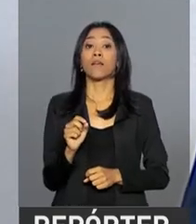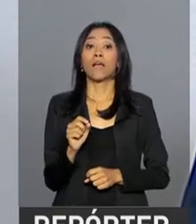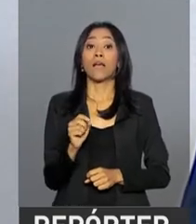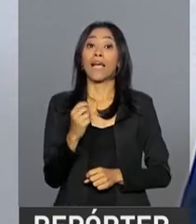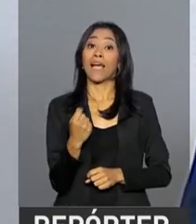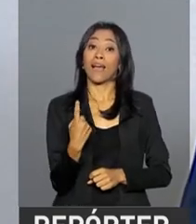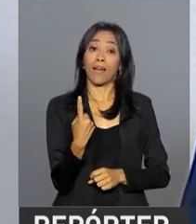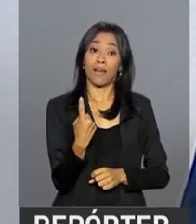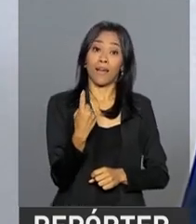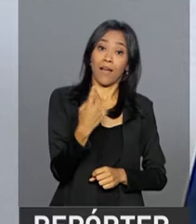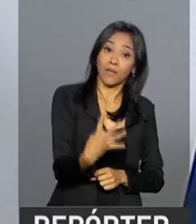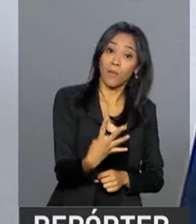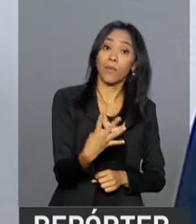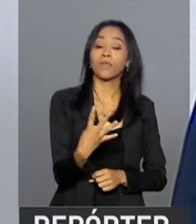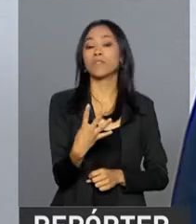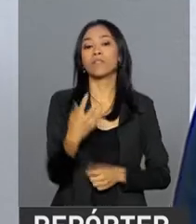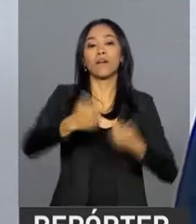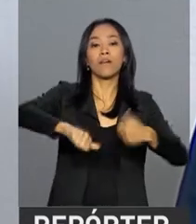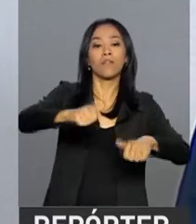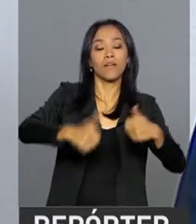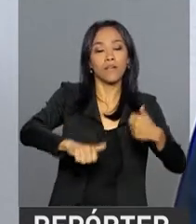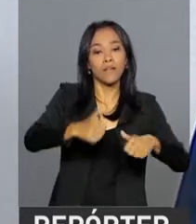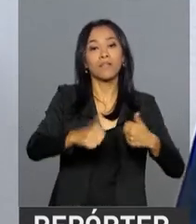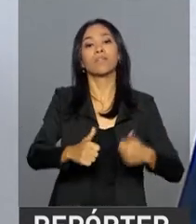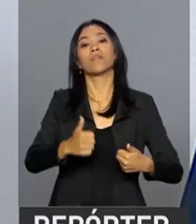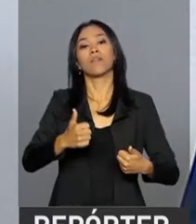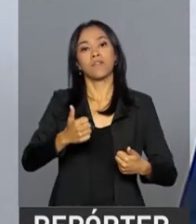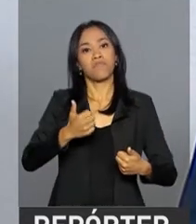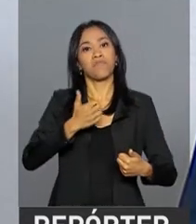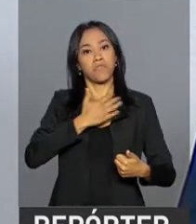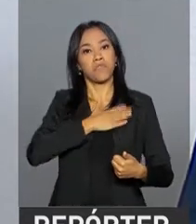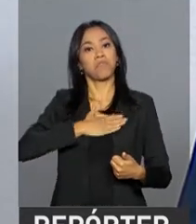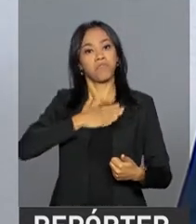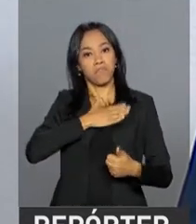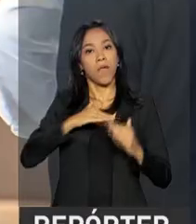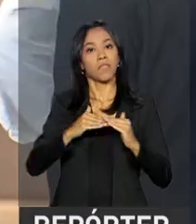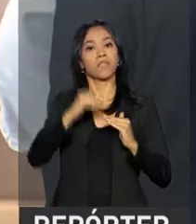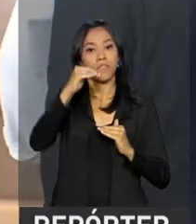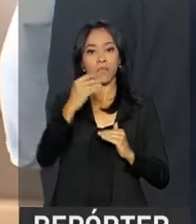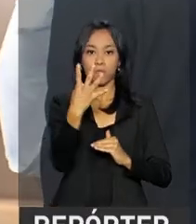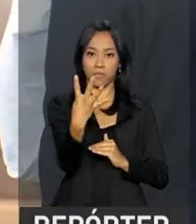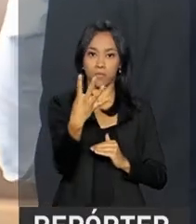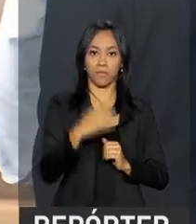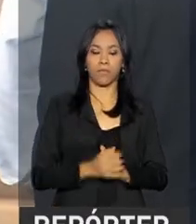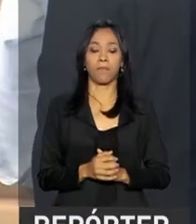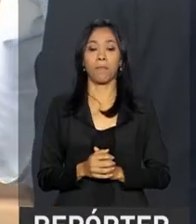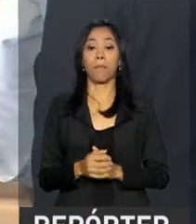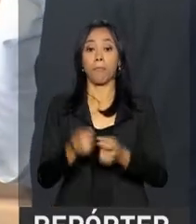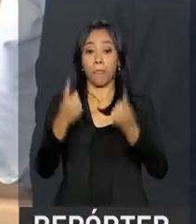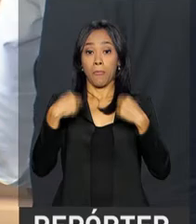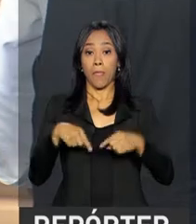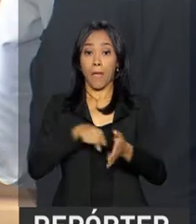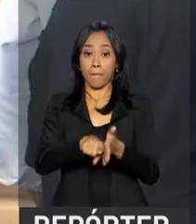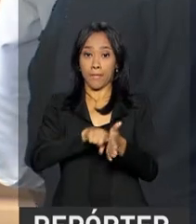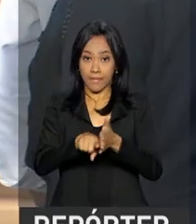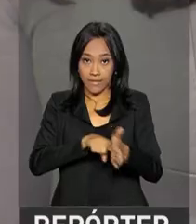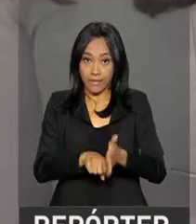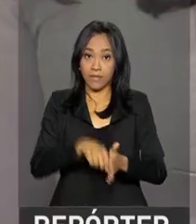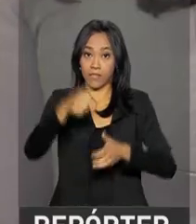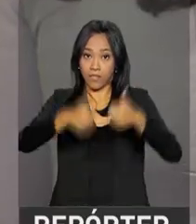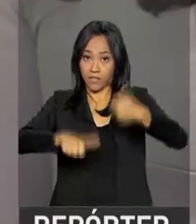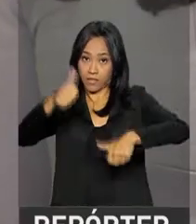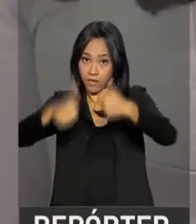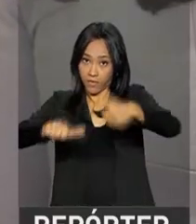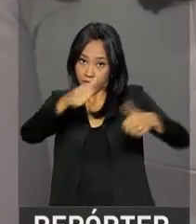uma média de satisfação acima da meta, que é 4. A pesquisa de satisfação dos passageiros